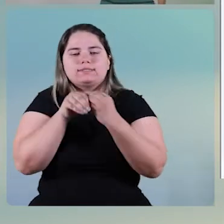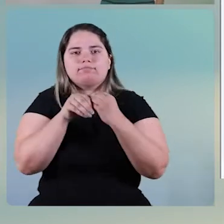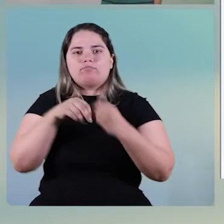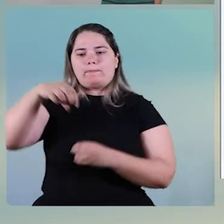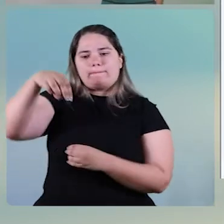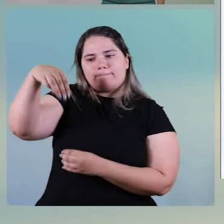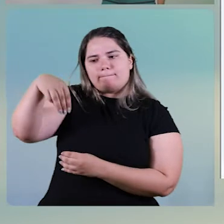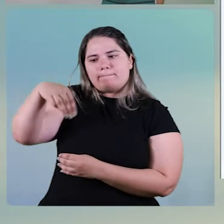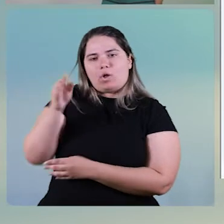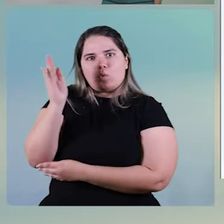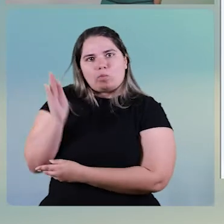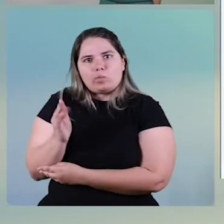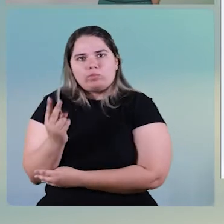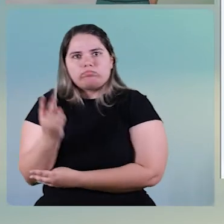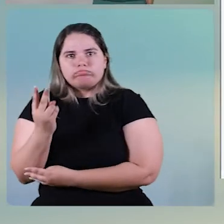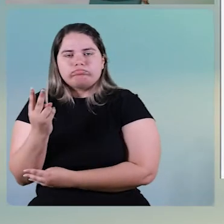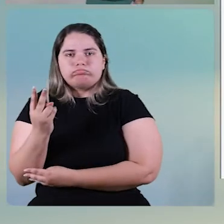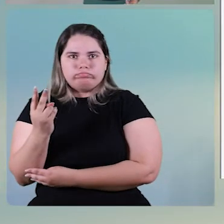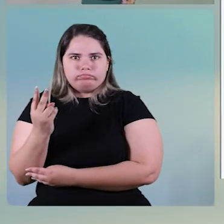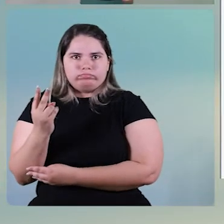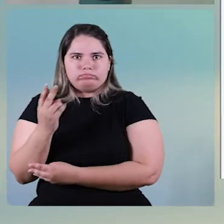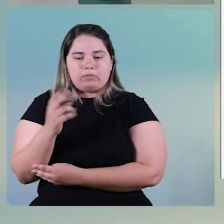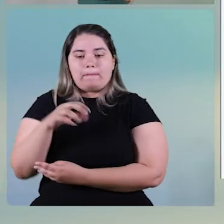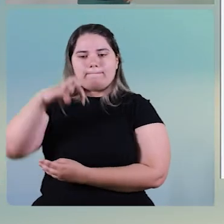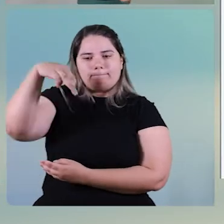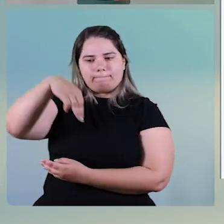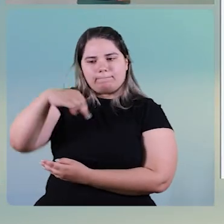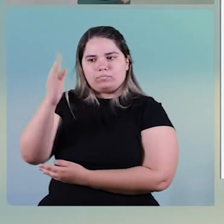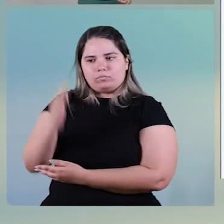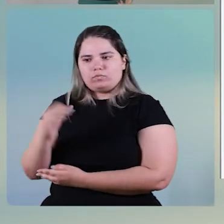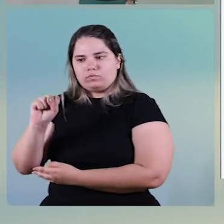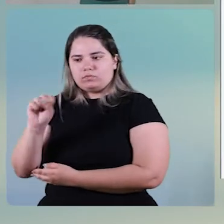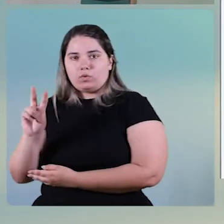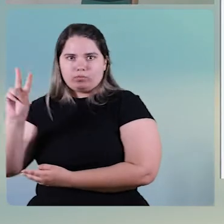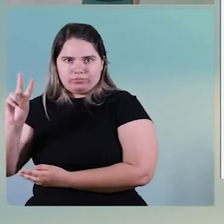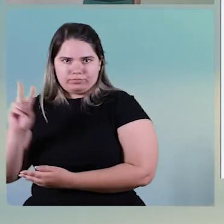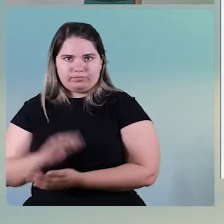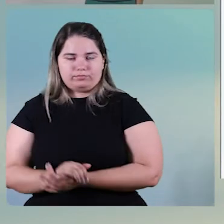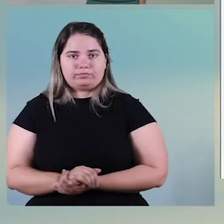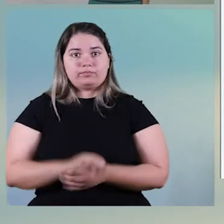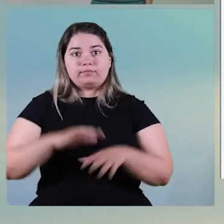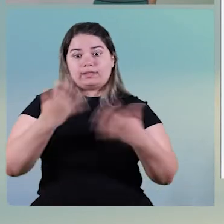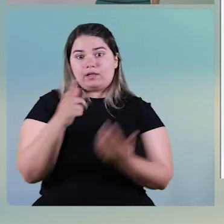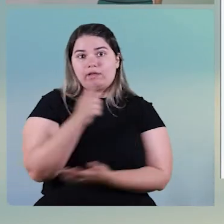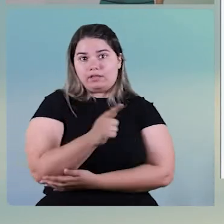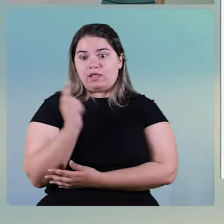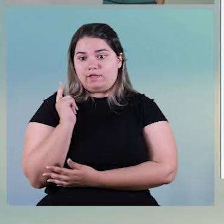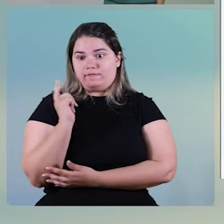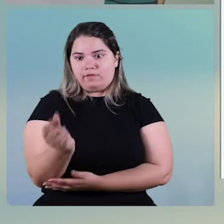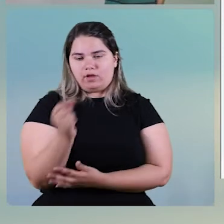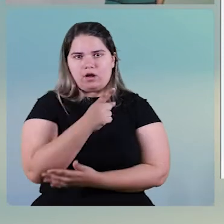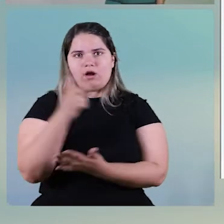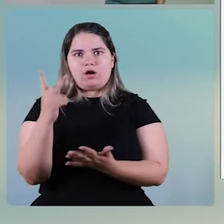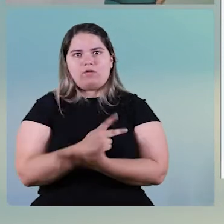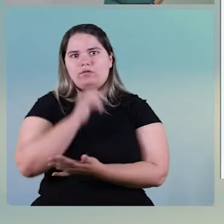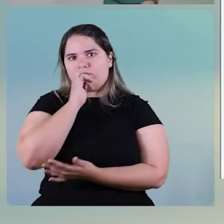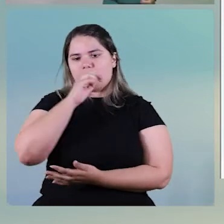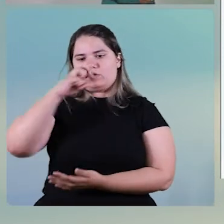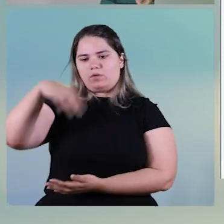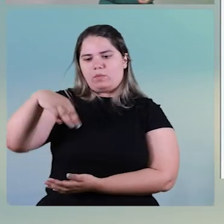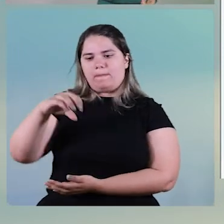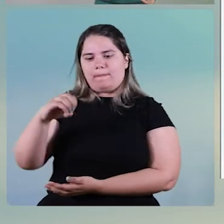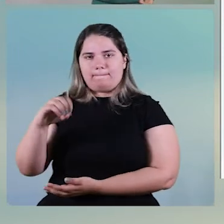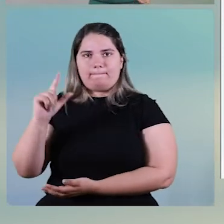o movimento ocorre com velocidade constante em módulo, em intensidade, concluímos que a aceleração escalar,